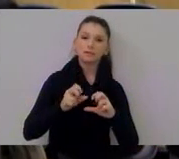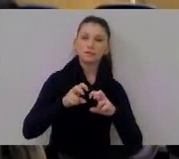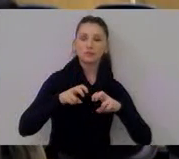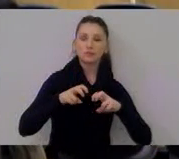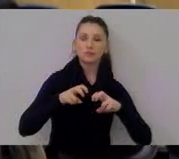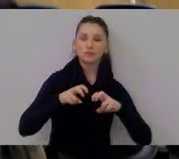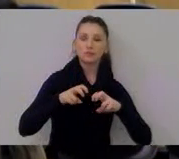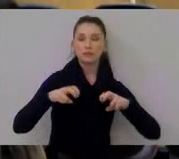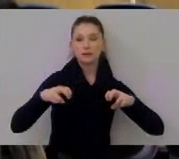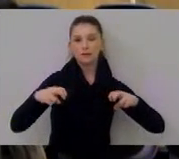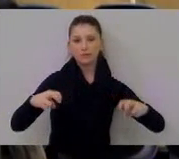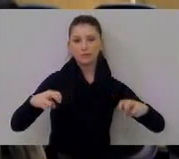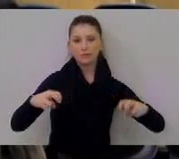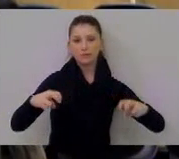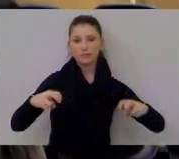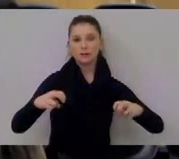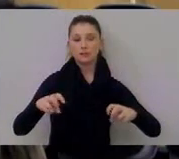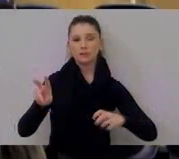caros